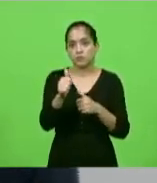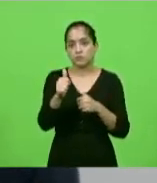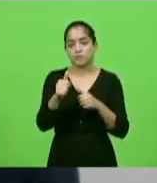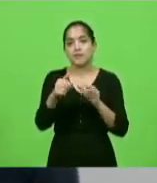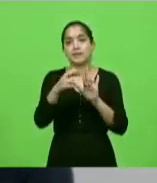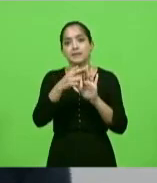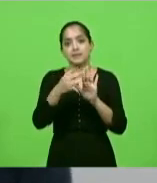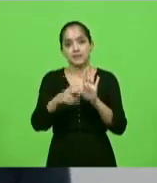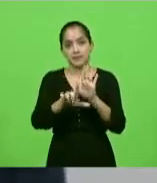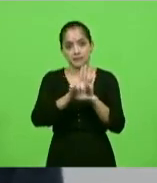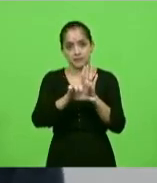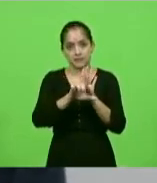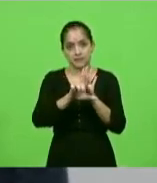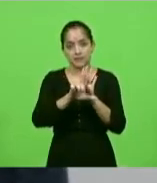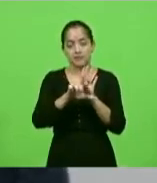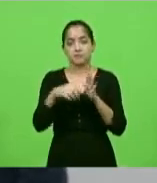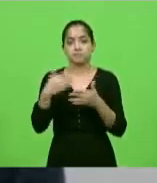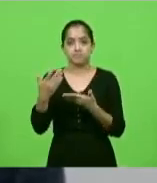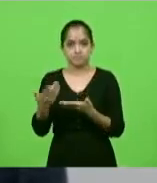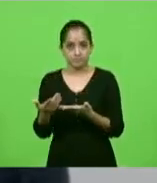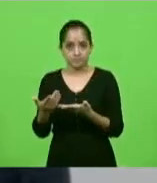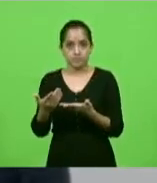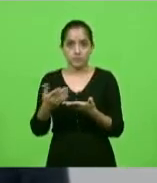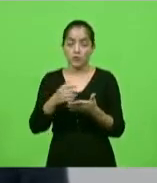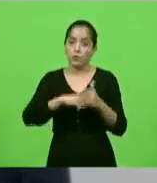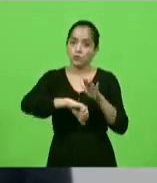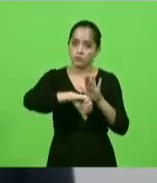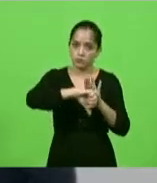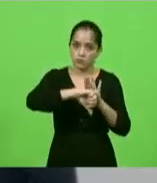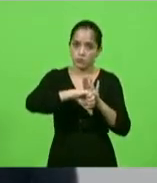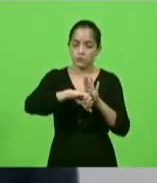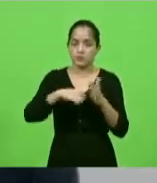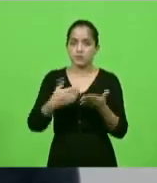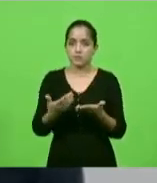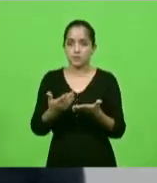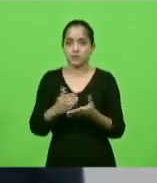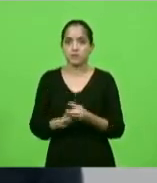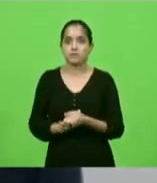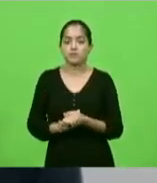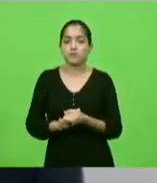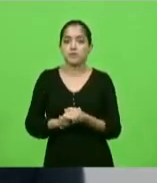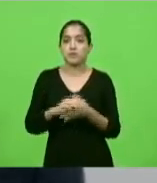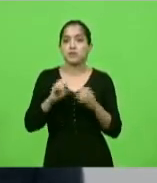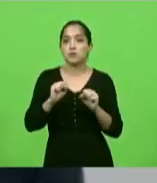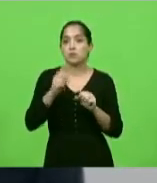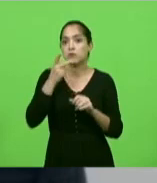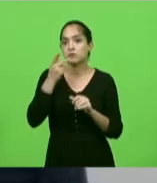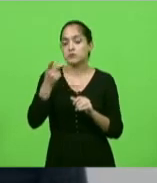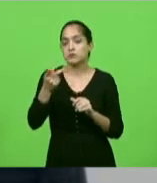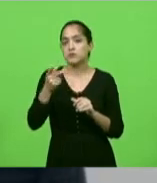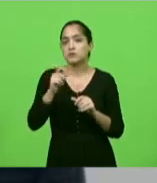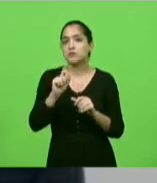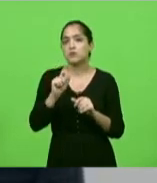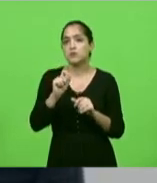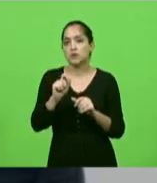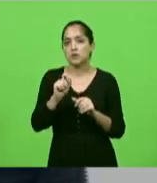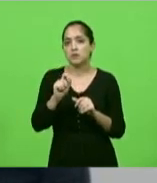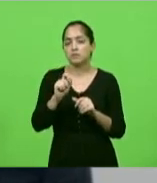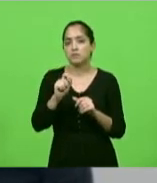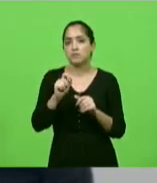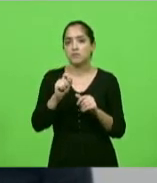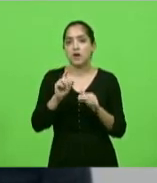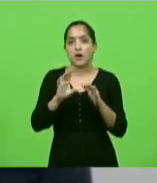Regência, e não, obviamente, como um crime autônomo. Poderíamos dizer que nós temos a